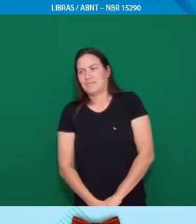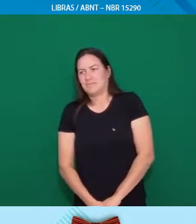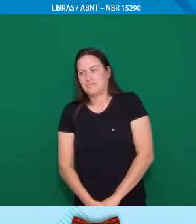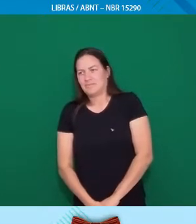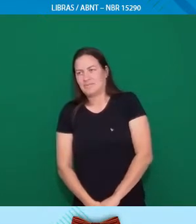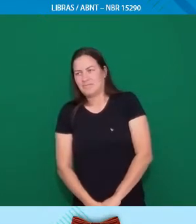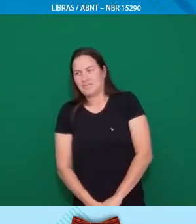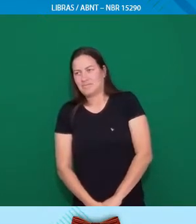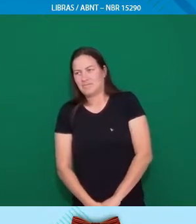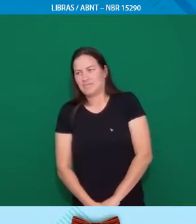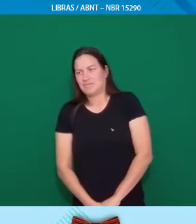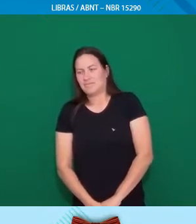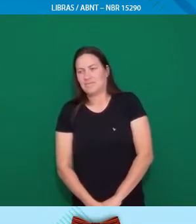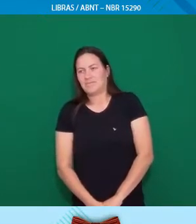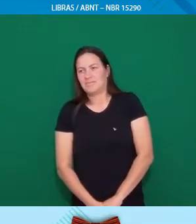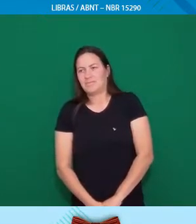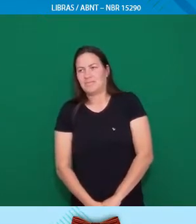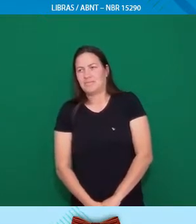e